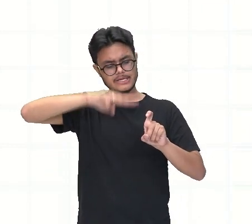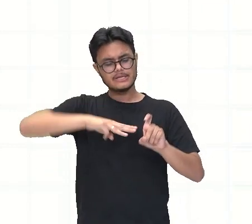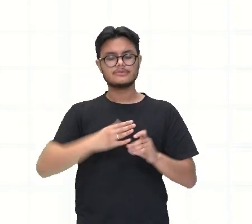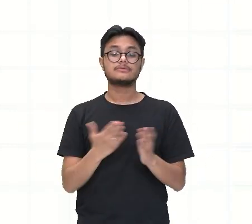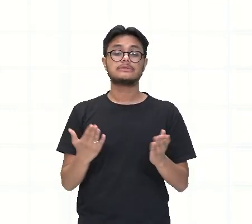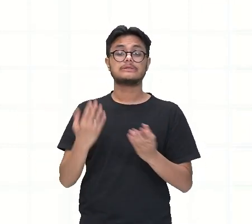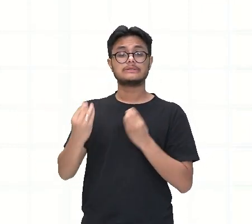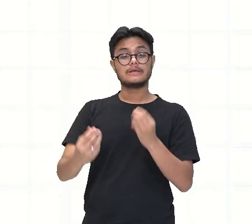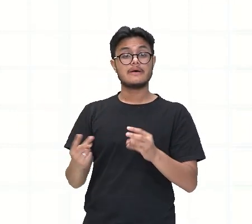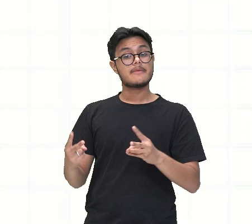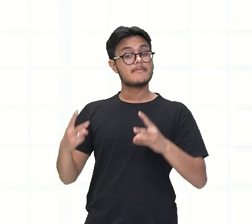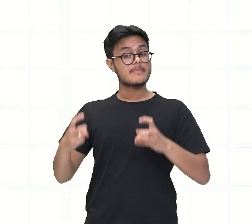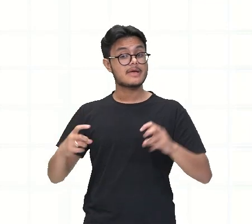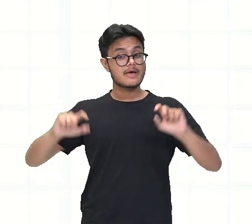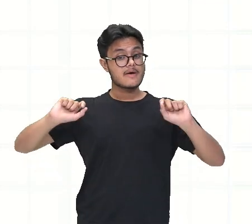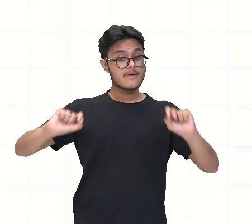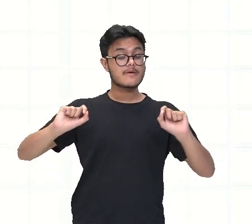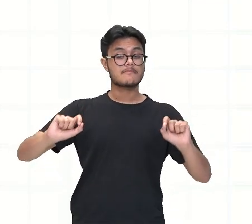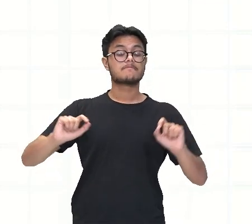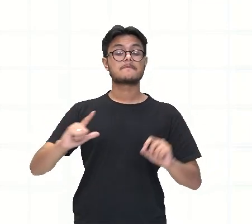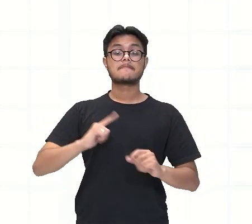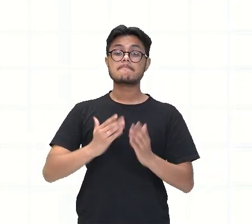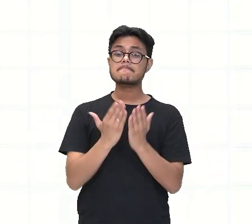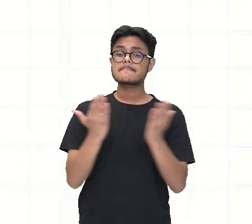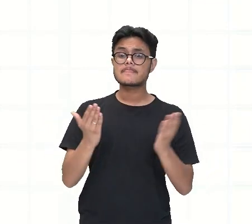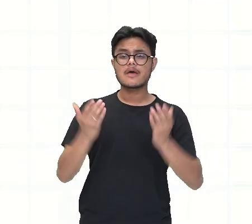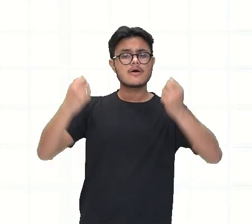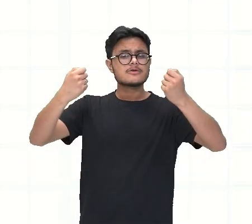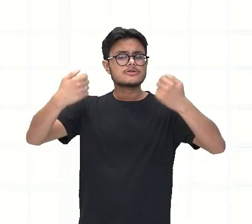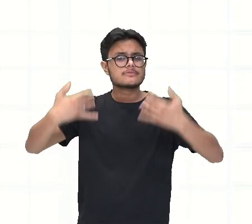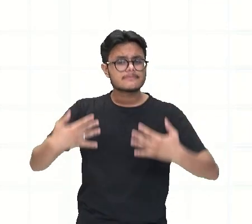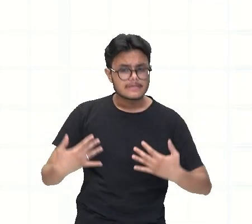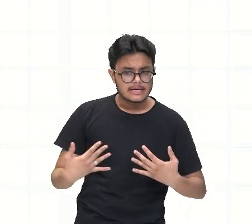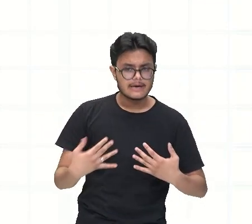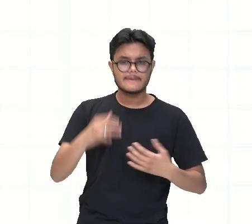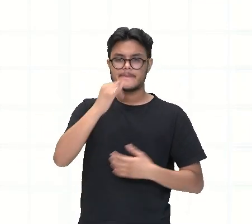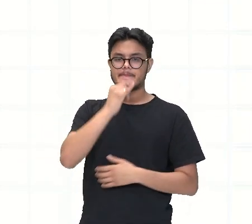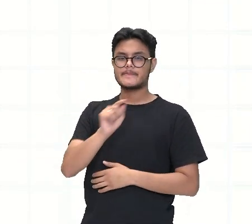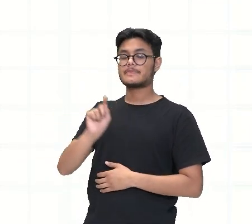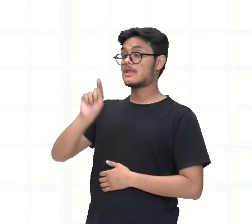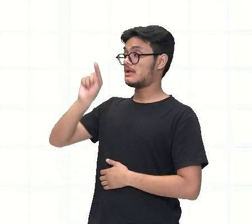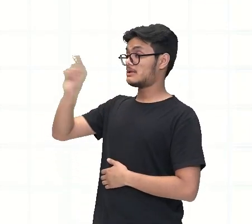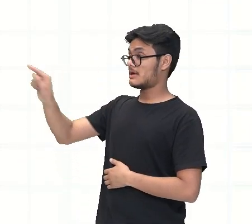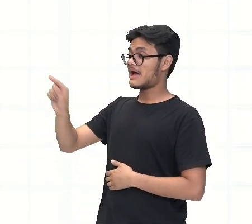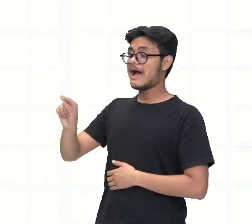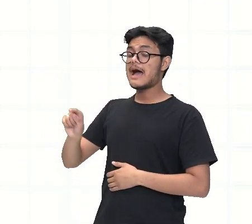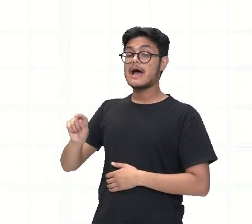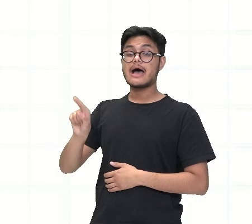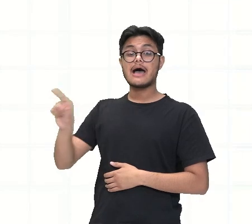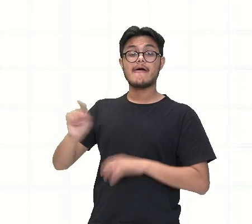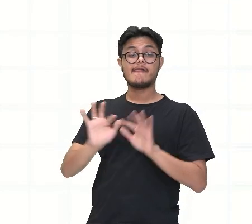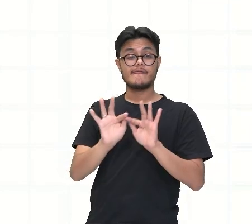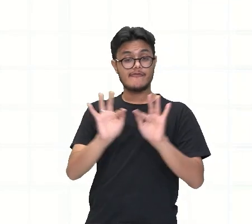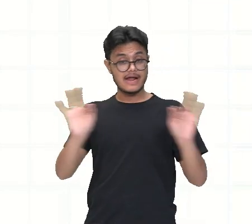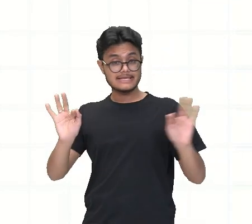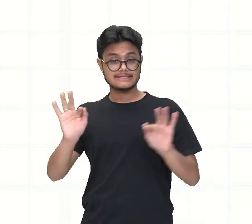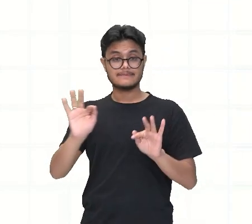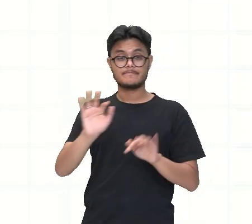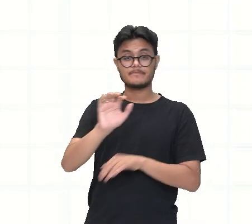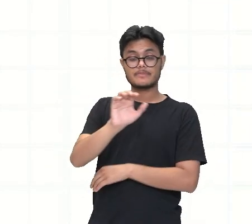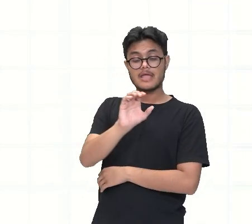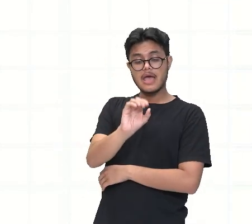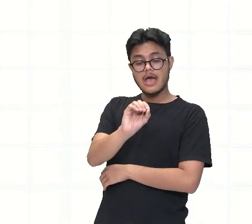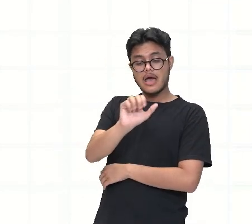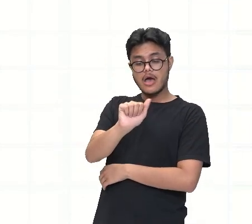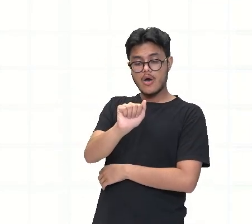observar então o seguinte. Quando nós dizemos assim que, ao finalizar sua pesquisa, concluiu, quem